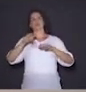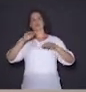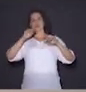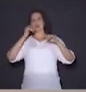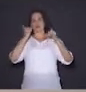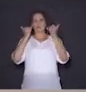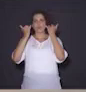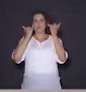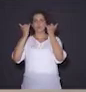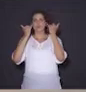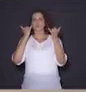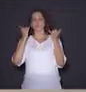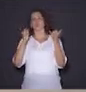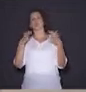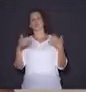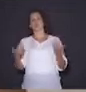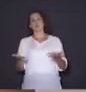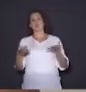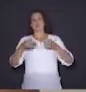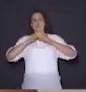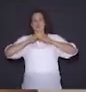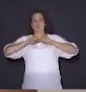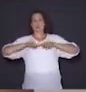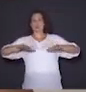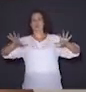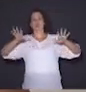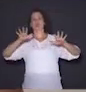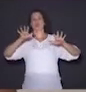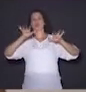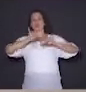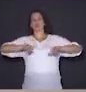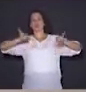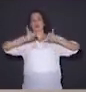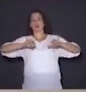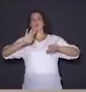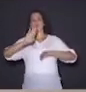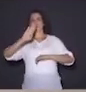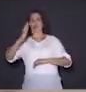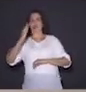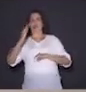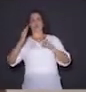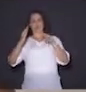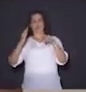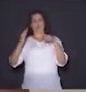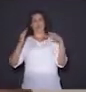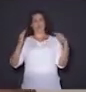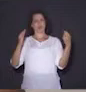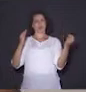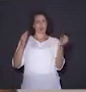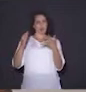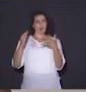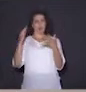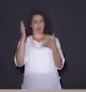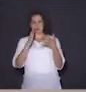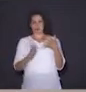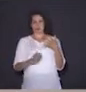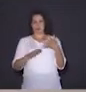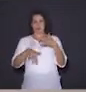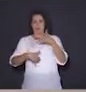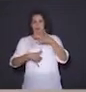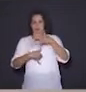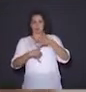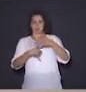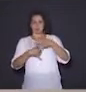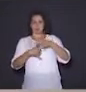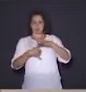disse ah ah a disseminação de notícias falsas ela não é uma novidade no brasil nem na américa latina é claro